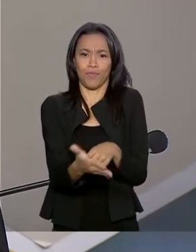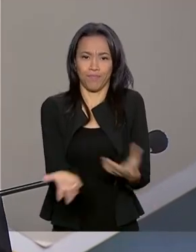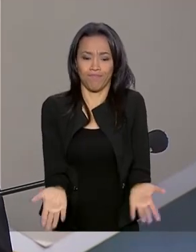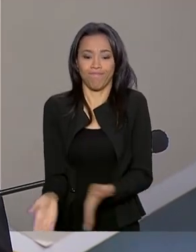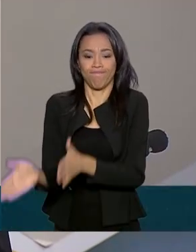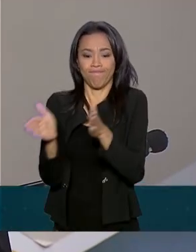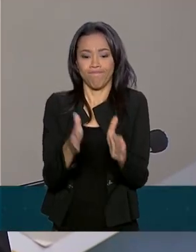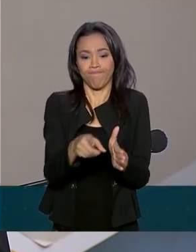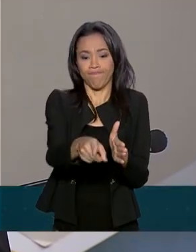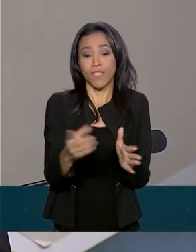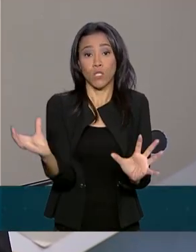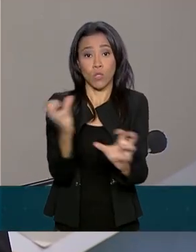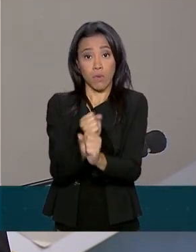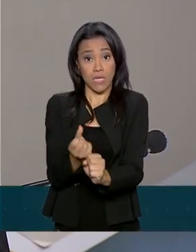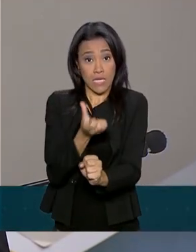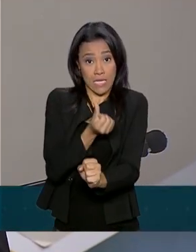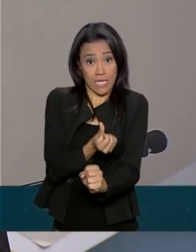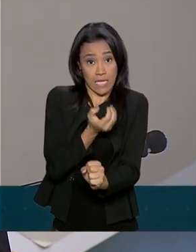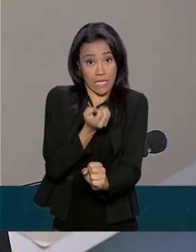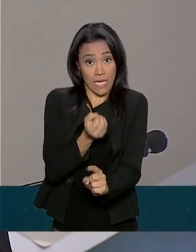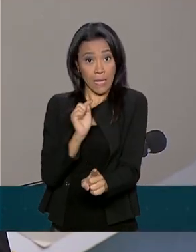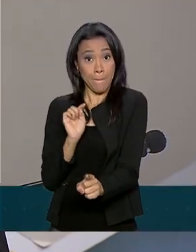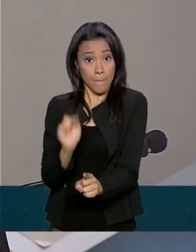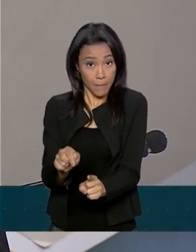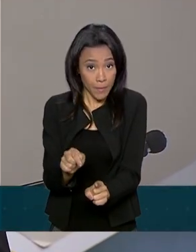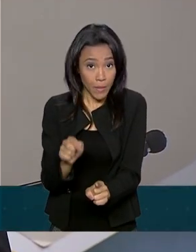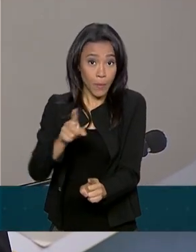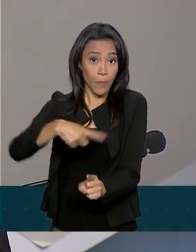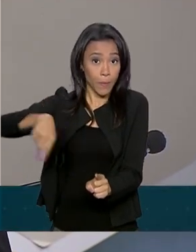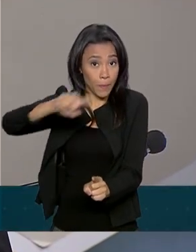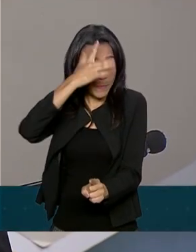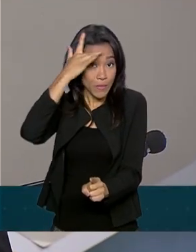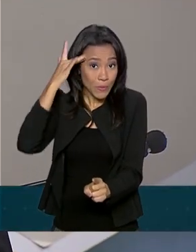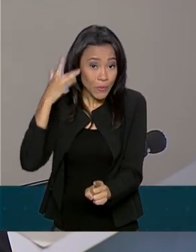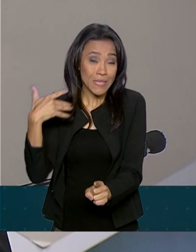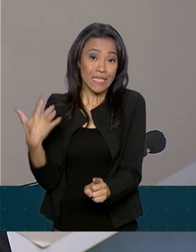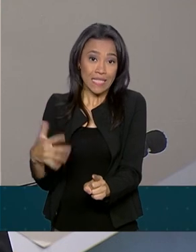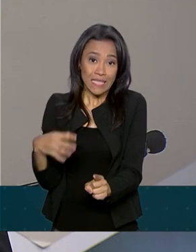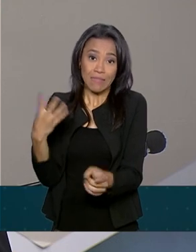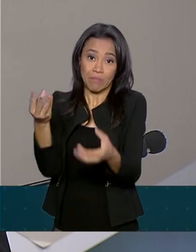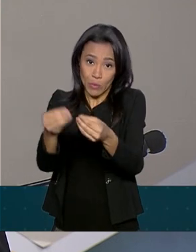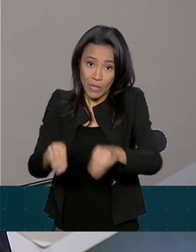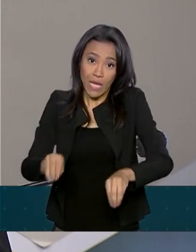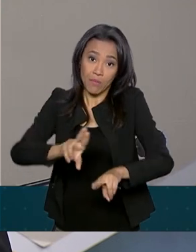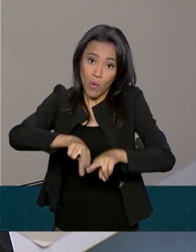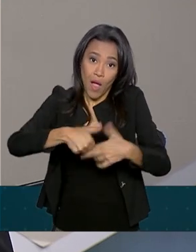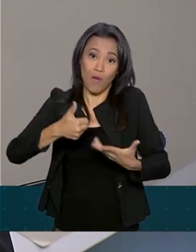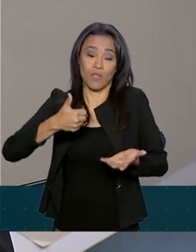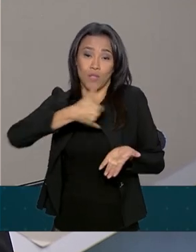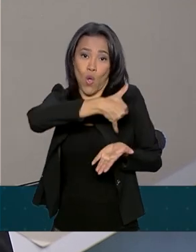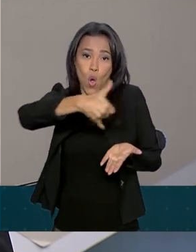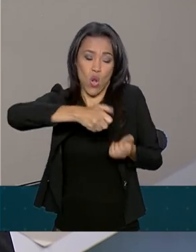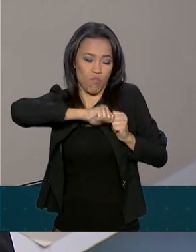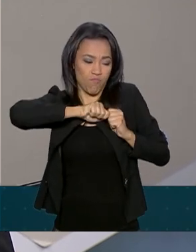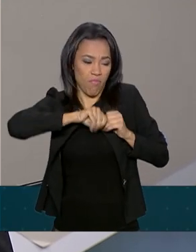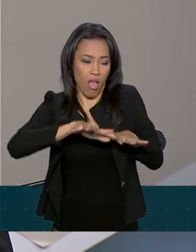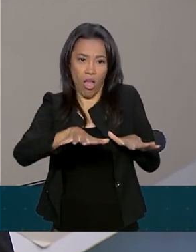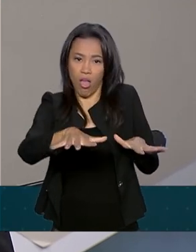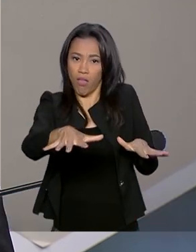mil pescadores, tá? Afetados nessas áreas, nas áreas marinhas. 60